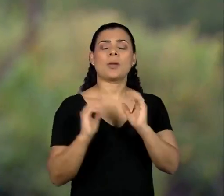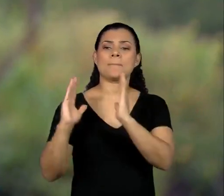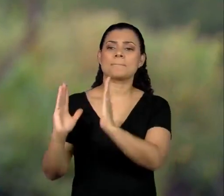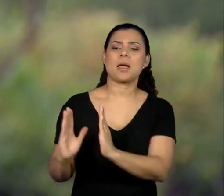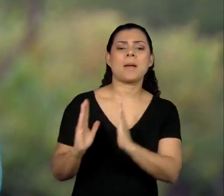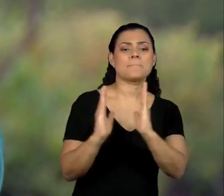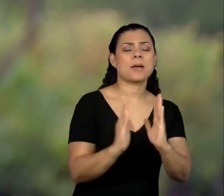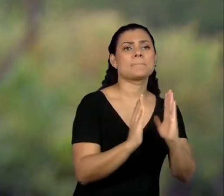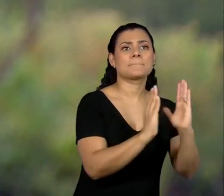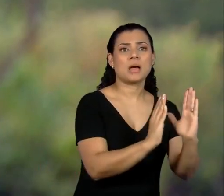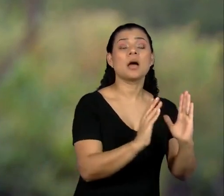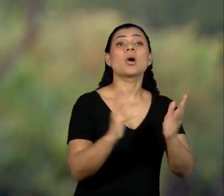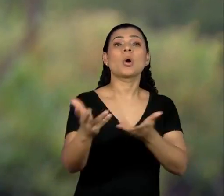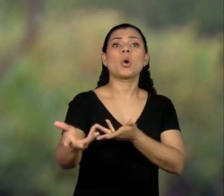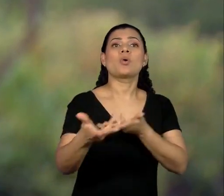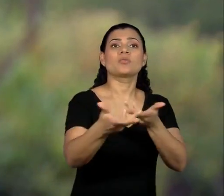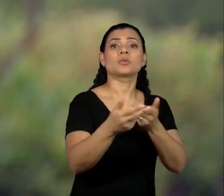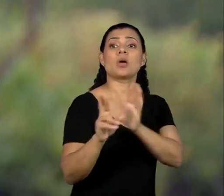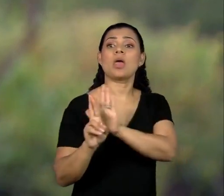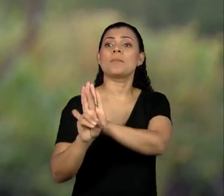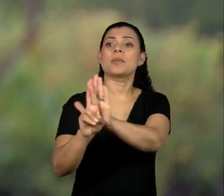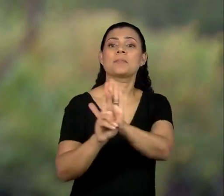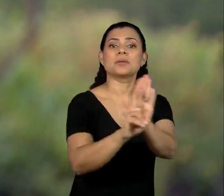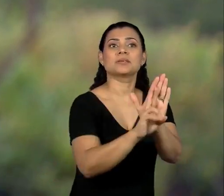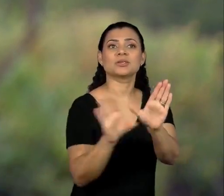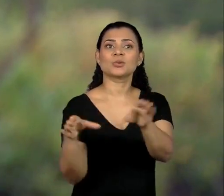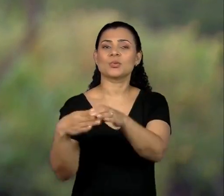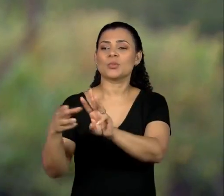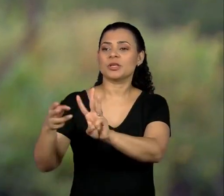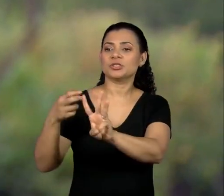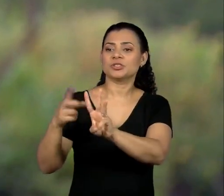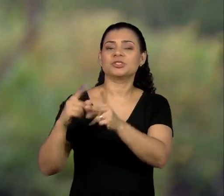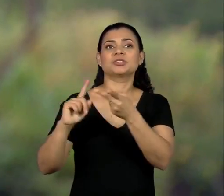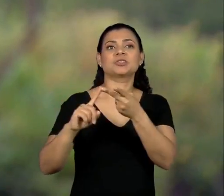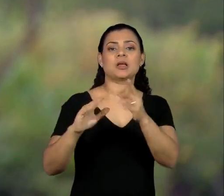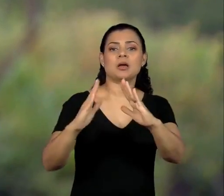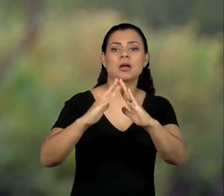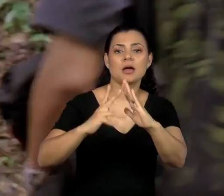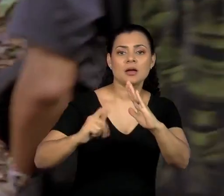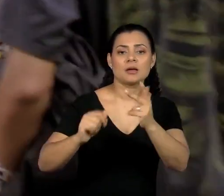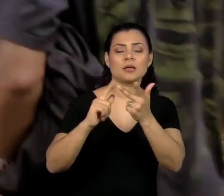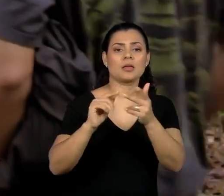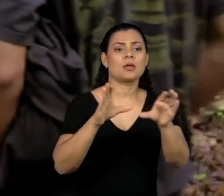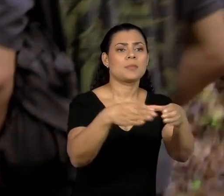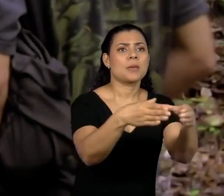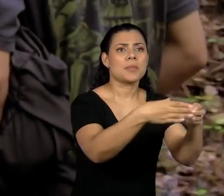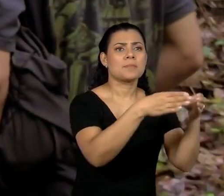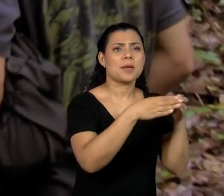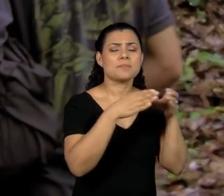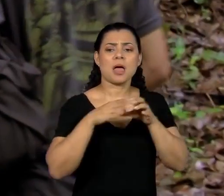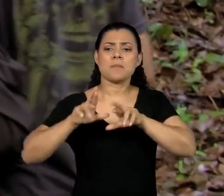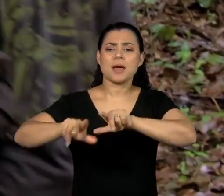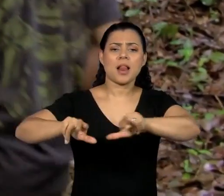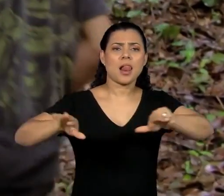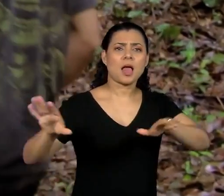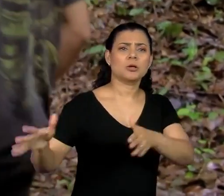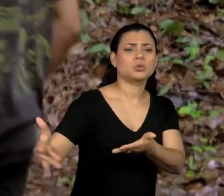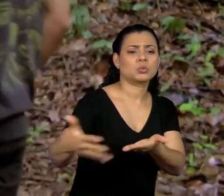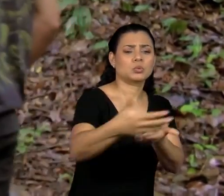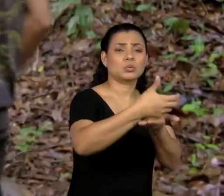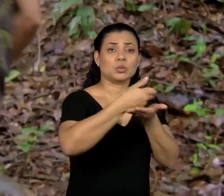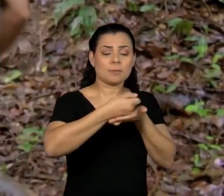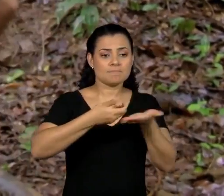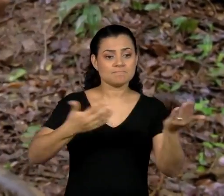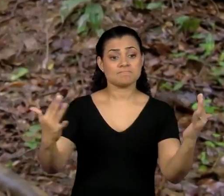processo. Convidamos representantes das organizações nacionais e algumas regionais de povos indígenas e